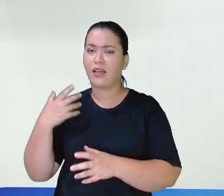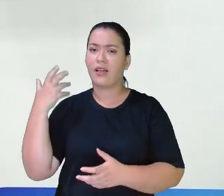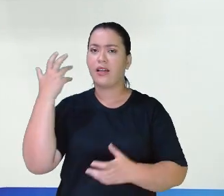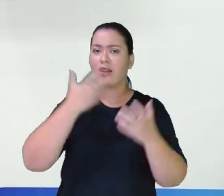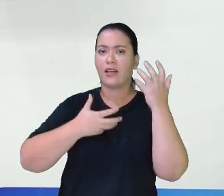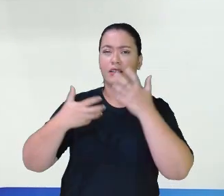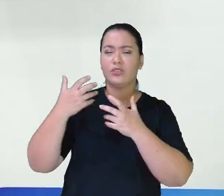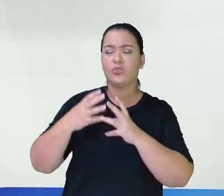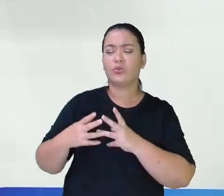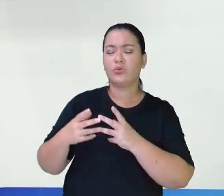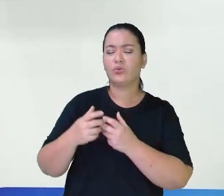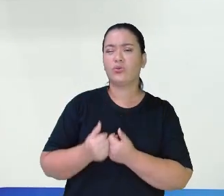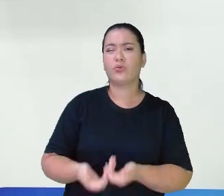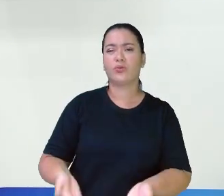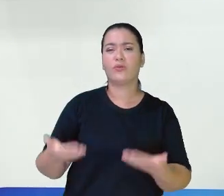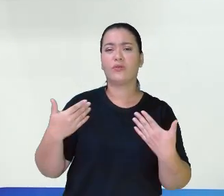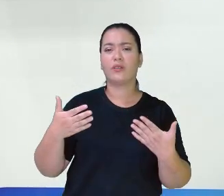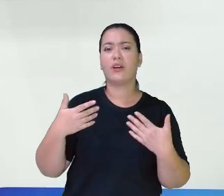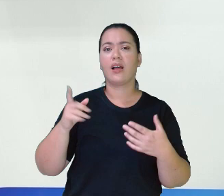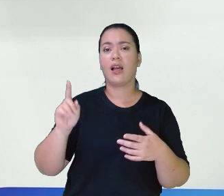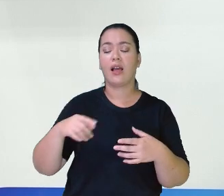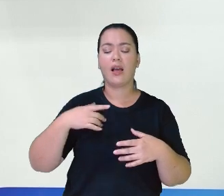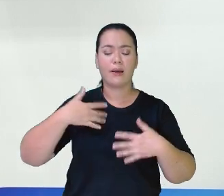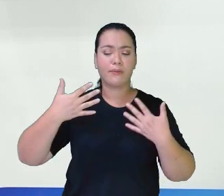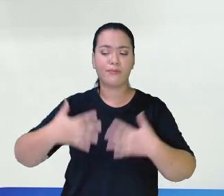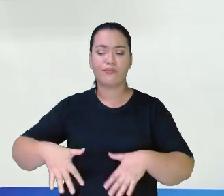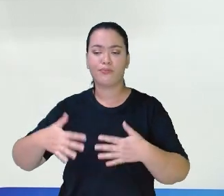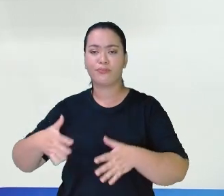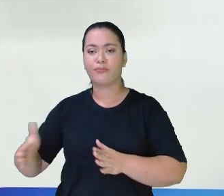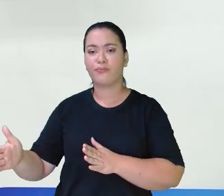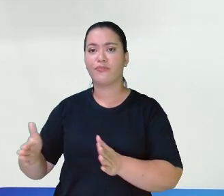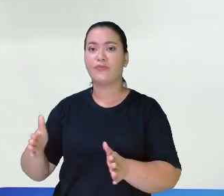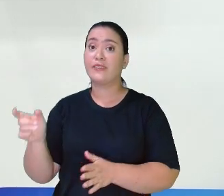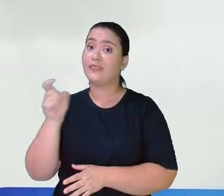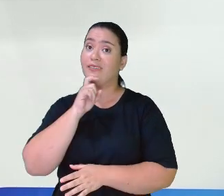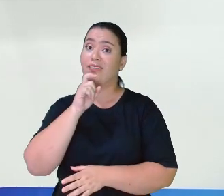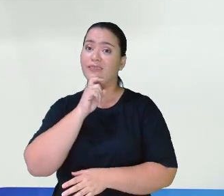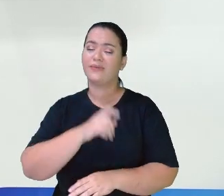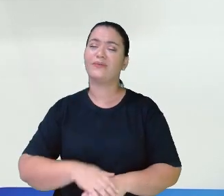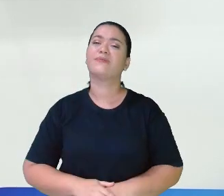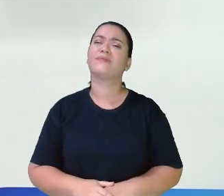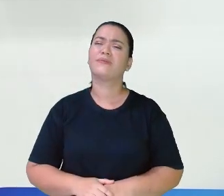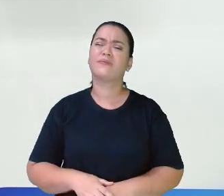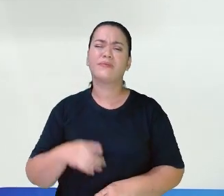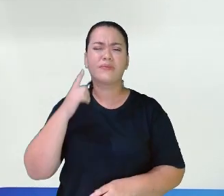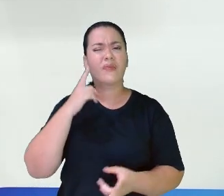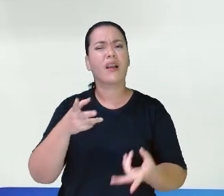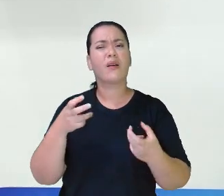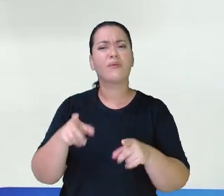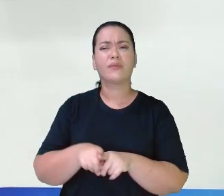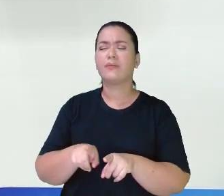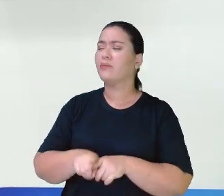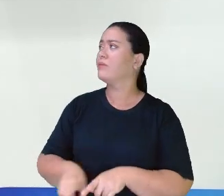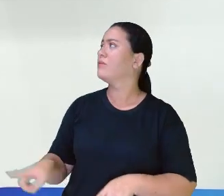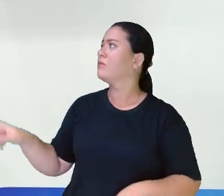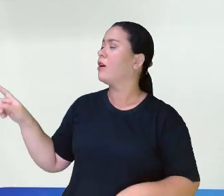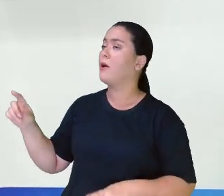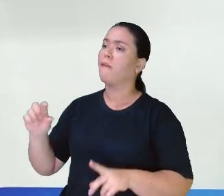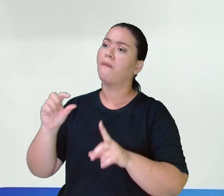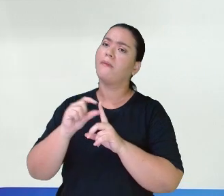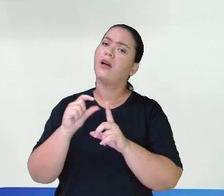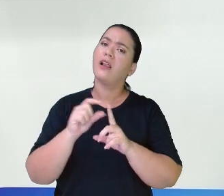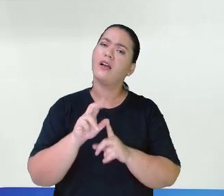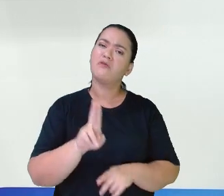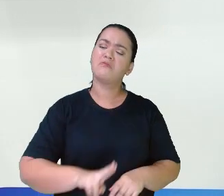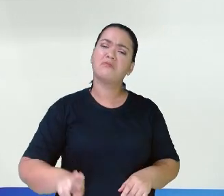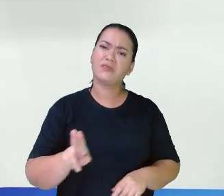todo o verão, achou-se em penúria extrema na tormentosa estação. Observem também as palavras que são